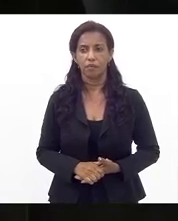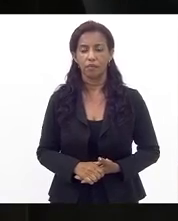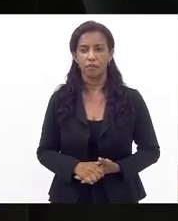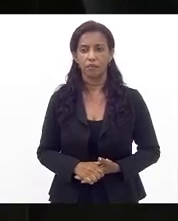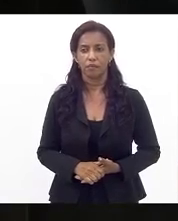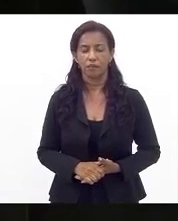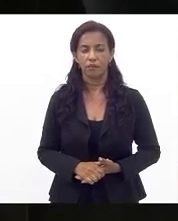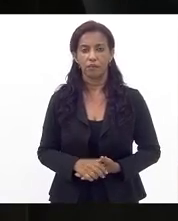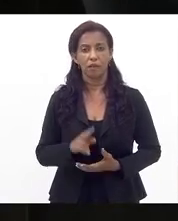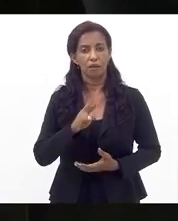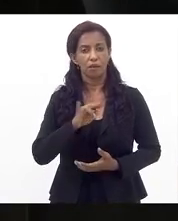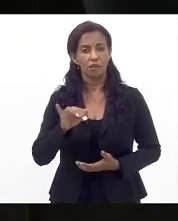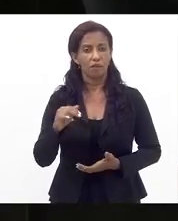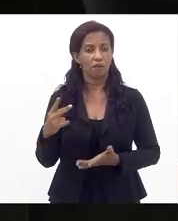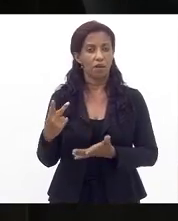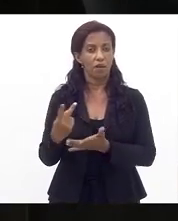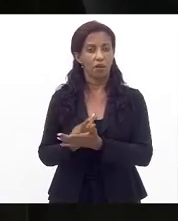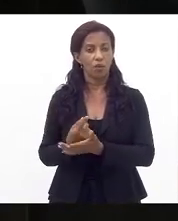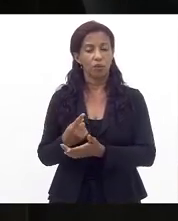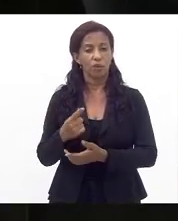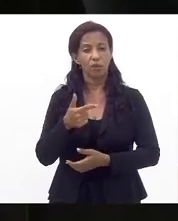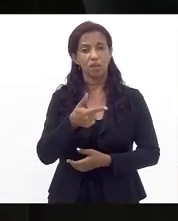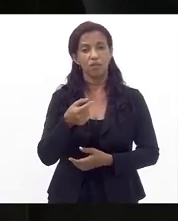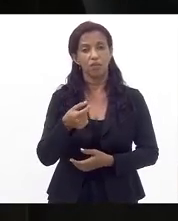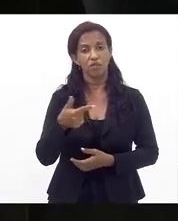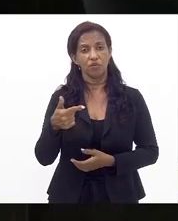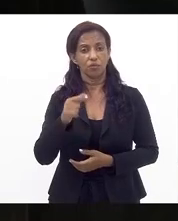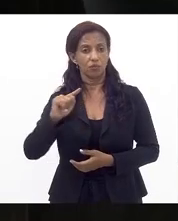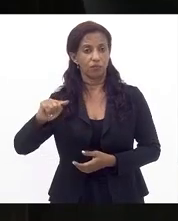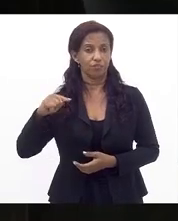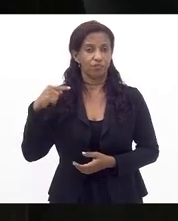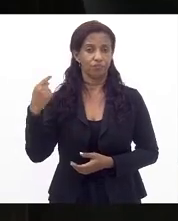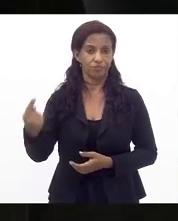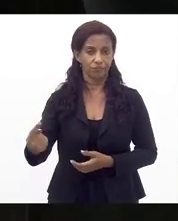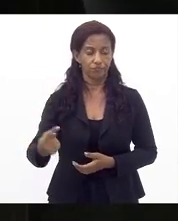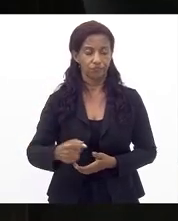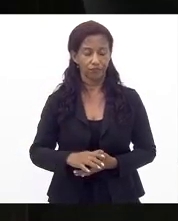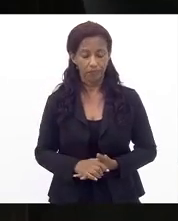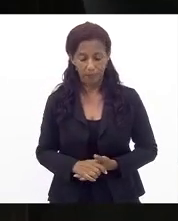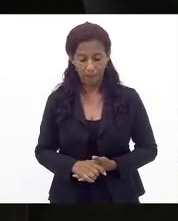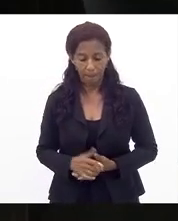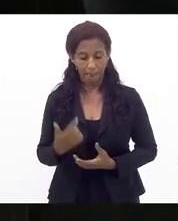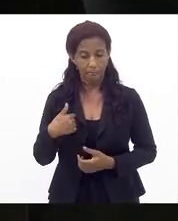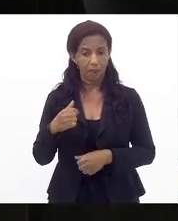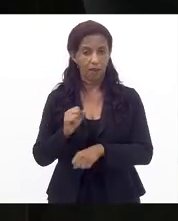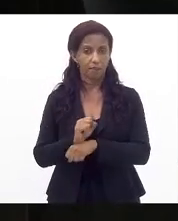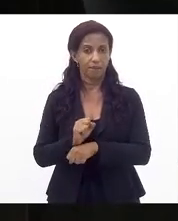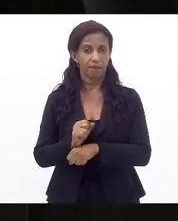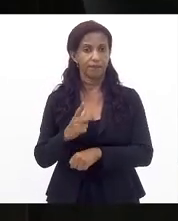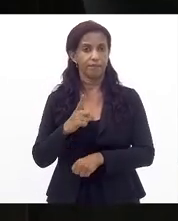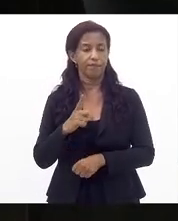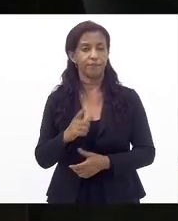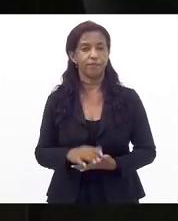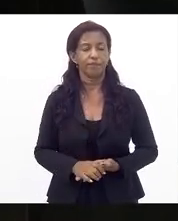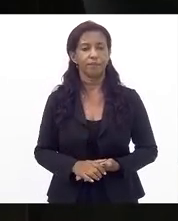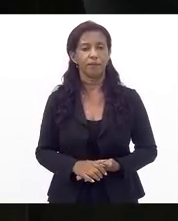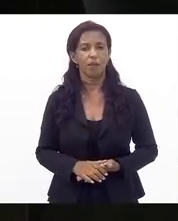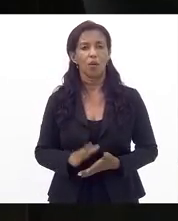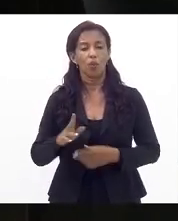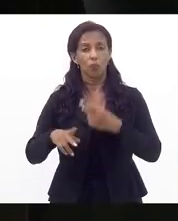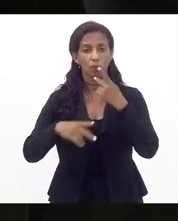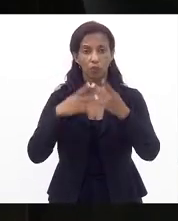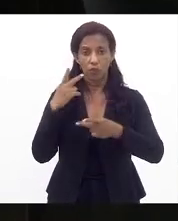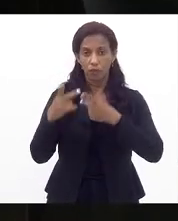vai acontecer pode 2022 é essa esperança que eu tenho quando eu fico